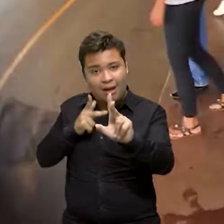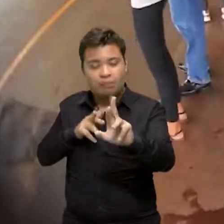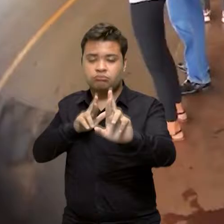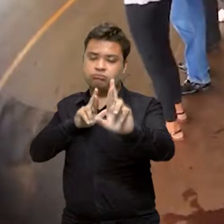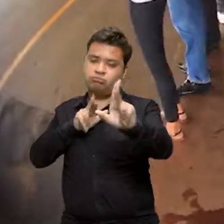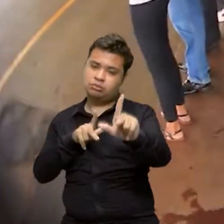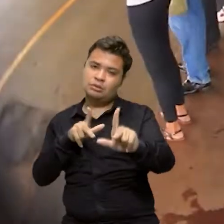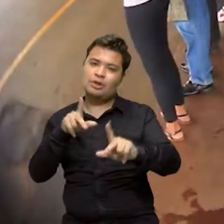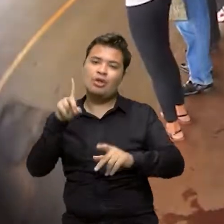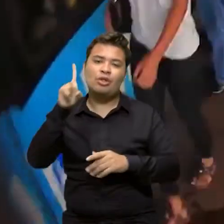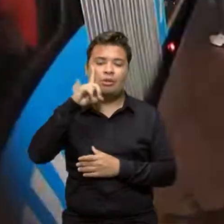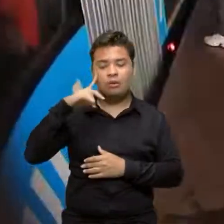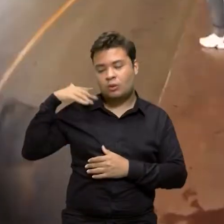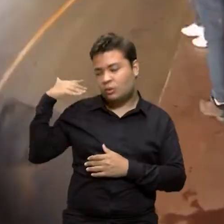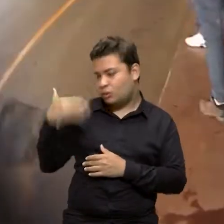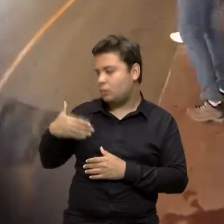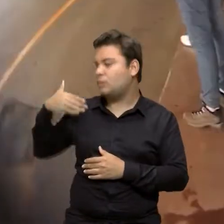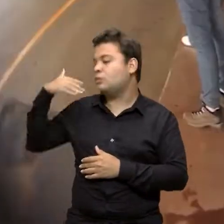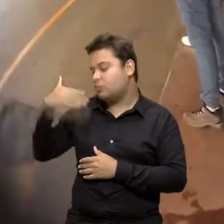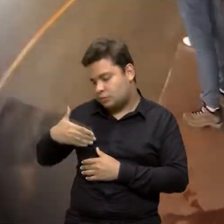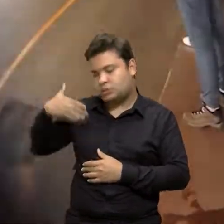você. Todo